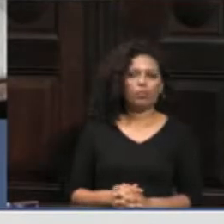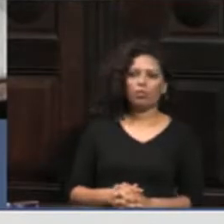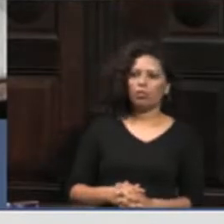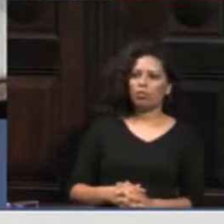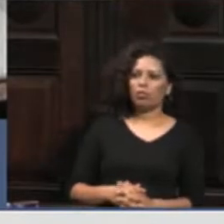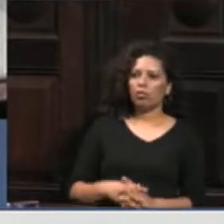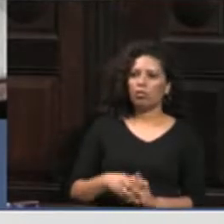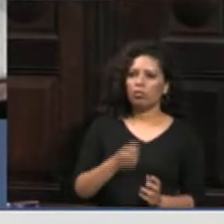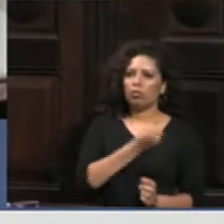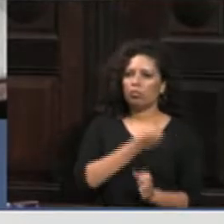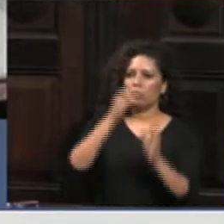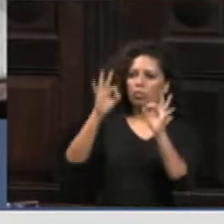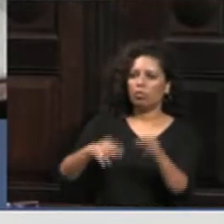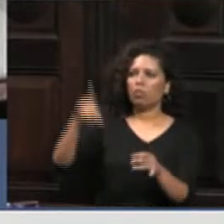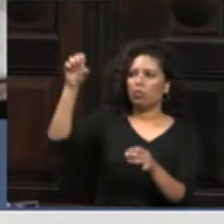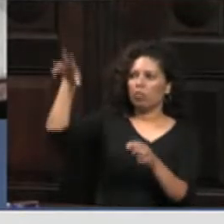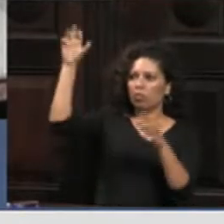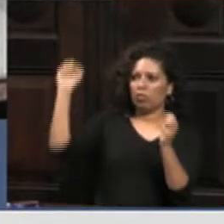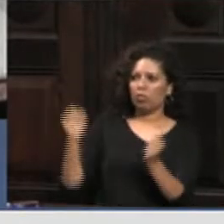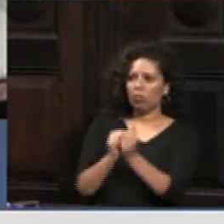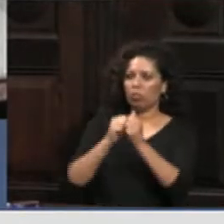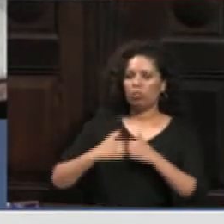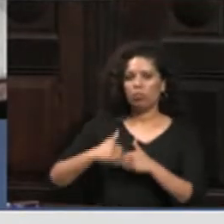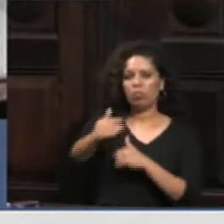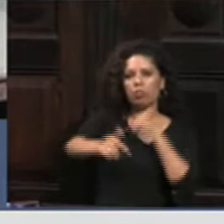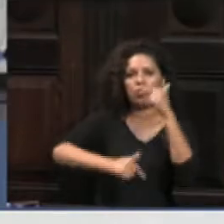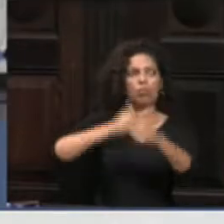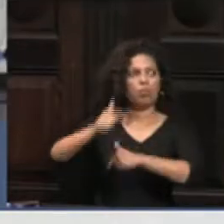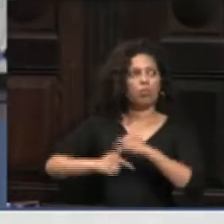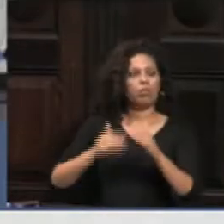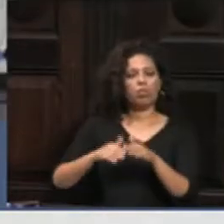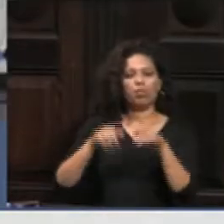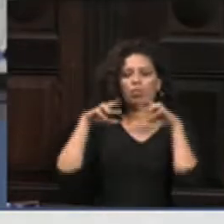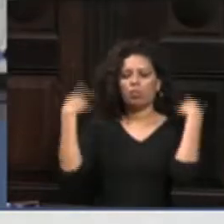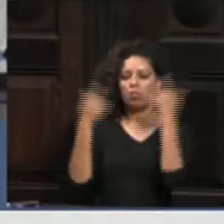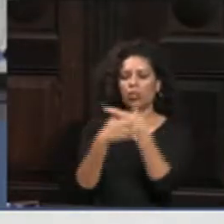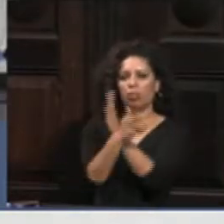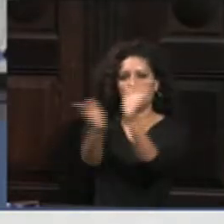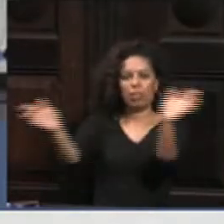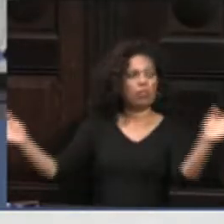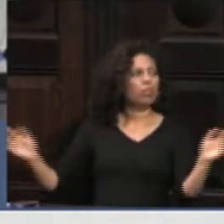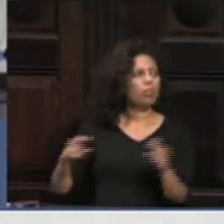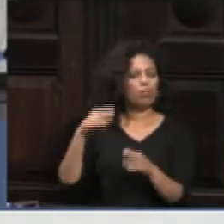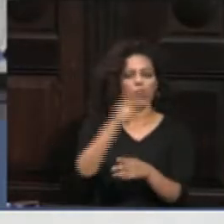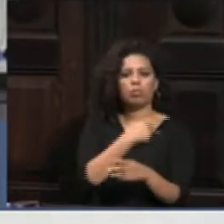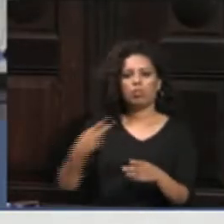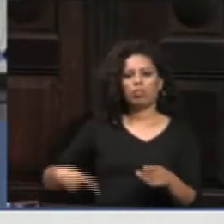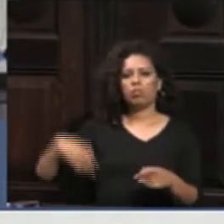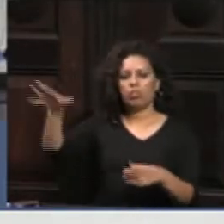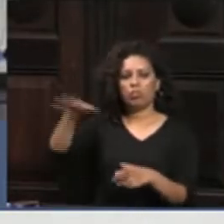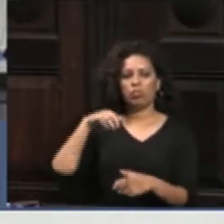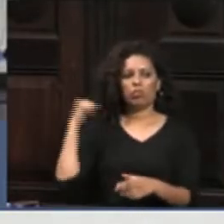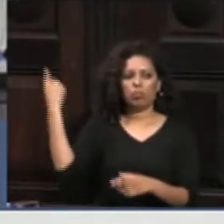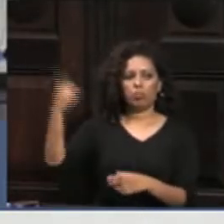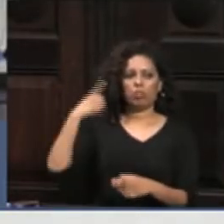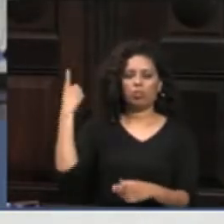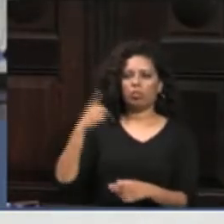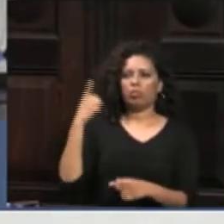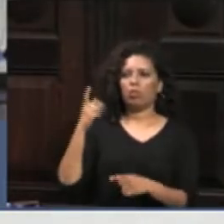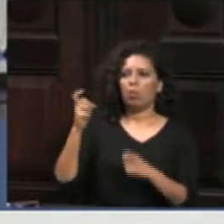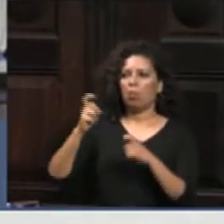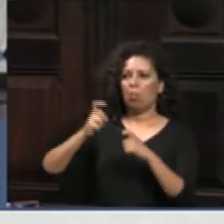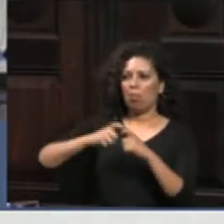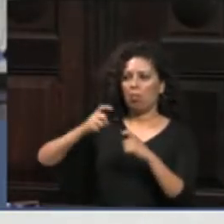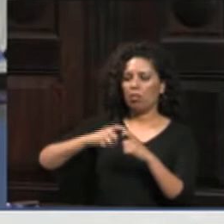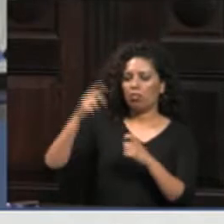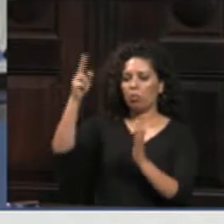Havendo número legal e sob a proteção de Deus, iniciamos os nossos trabalhos. Está aberta a sessão. A presidência convida o nobre deputado doutor Julianelli para